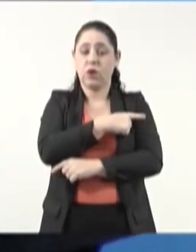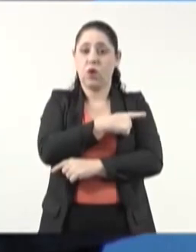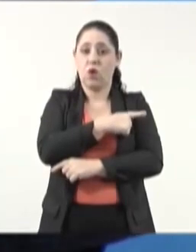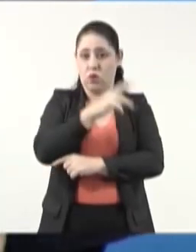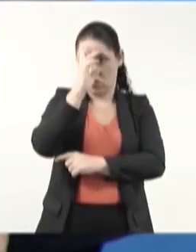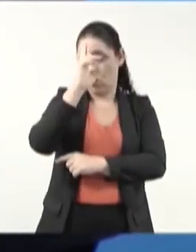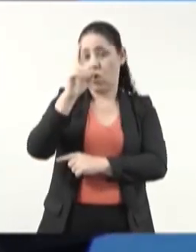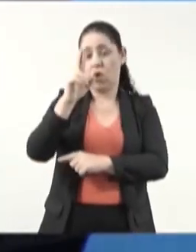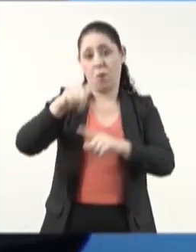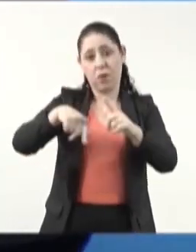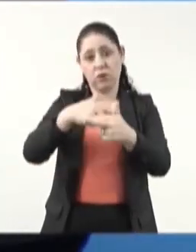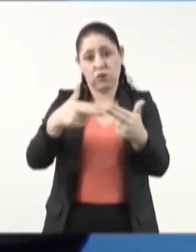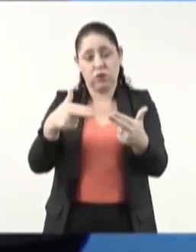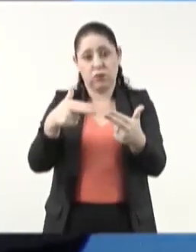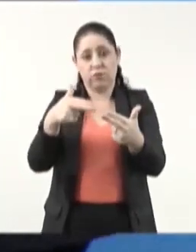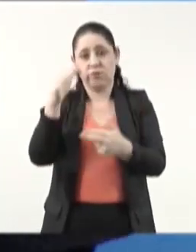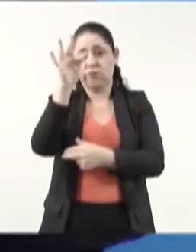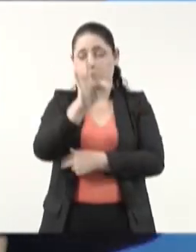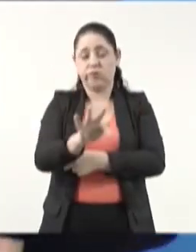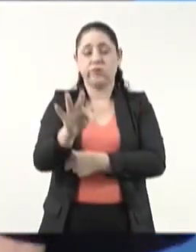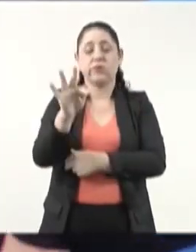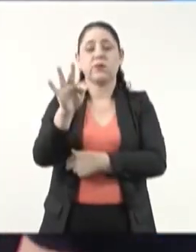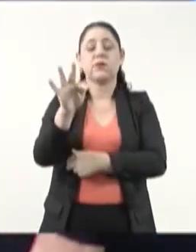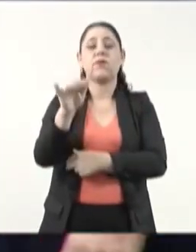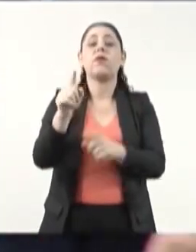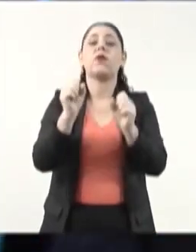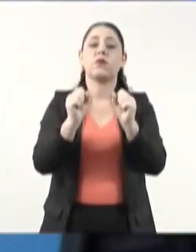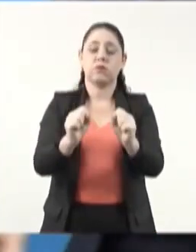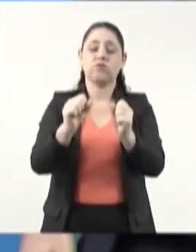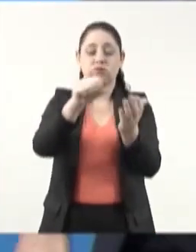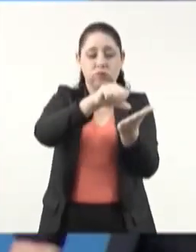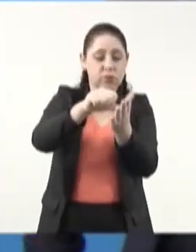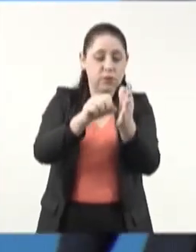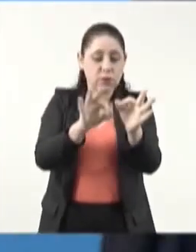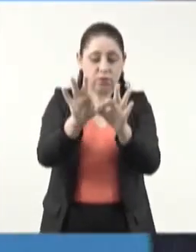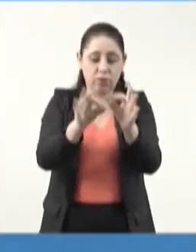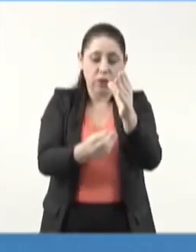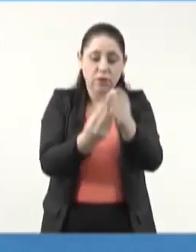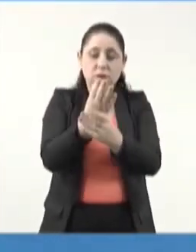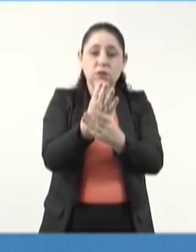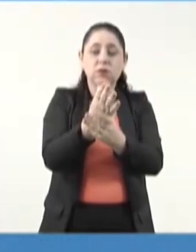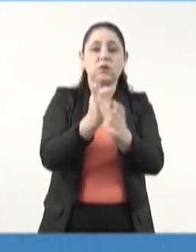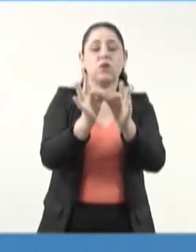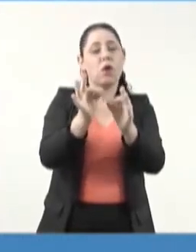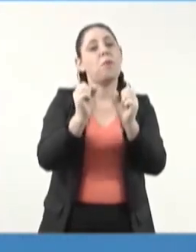da União, ser utilizadas para a instalação da base solicitada.